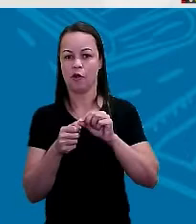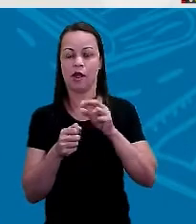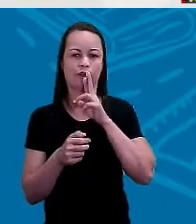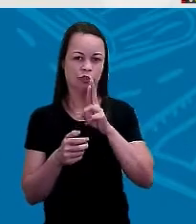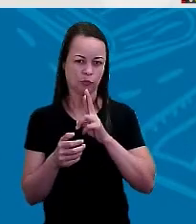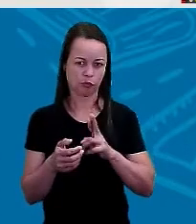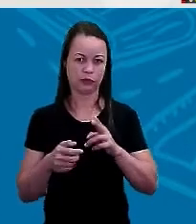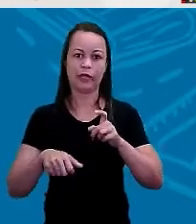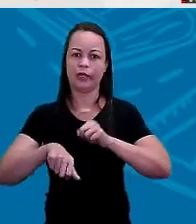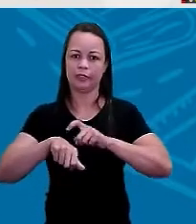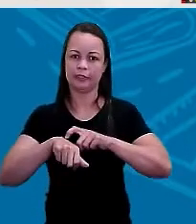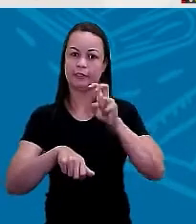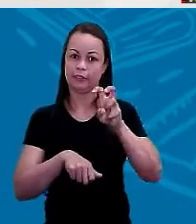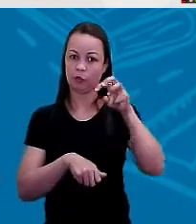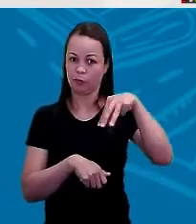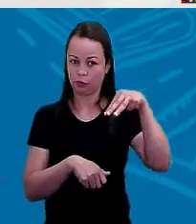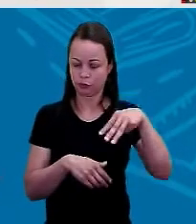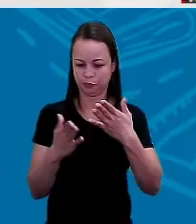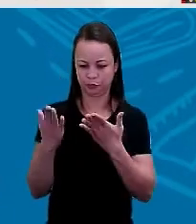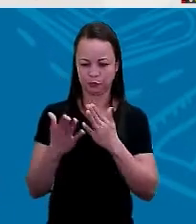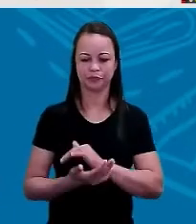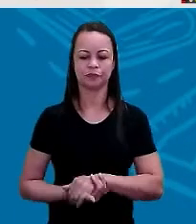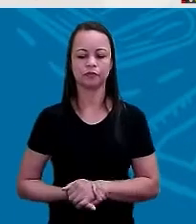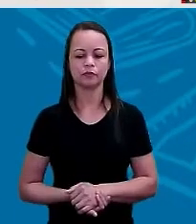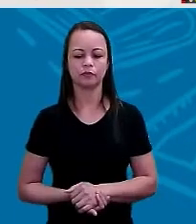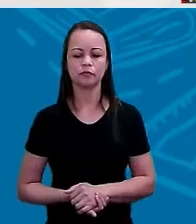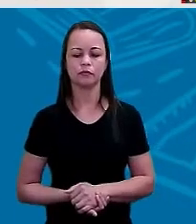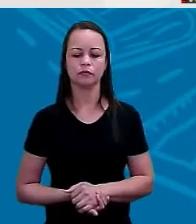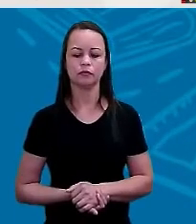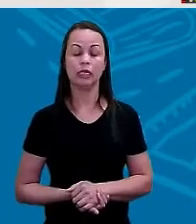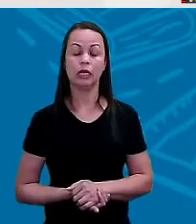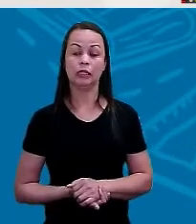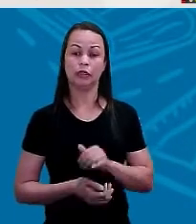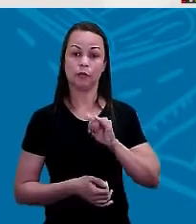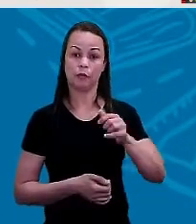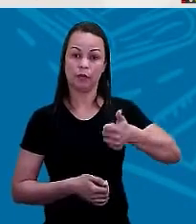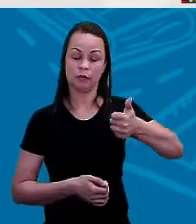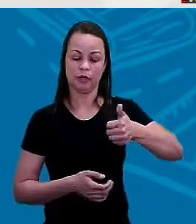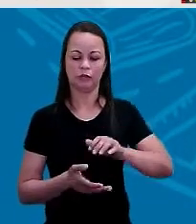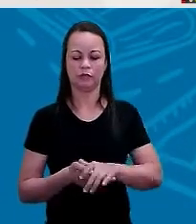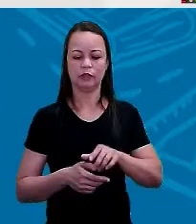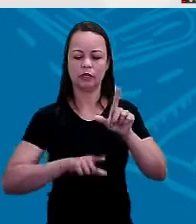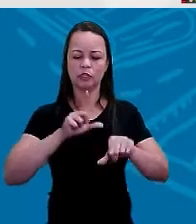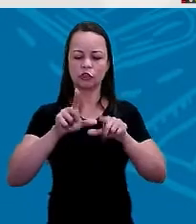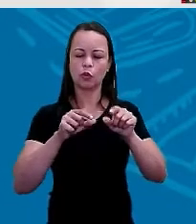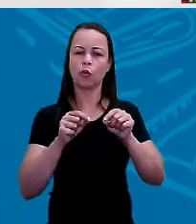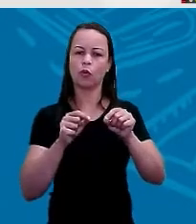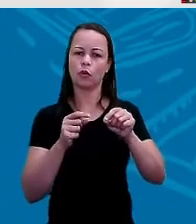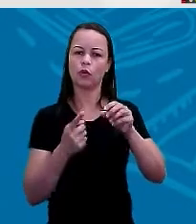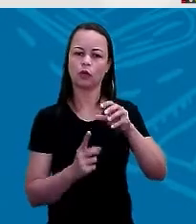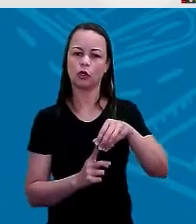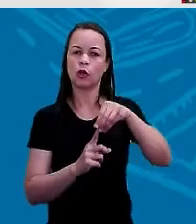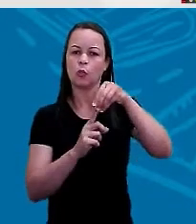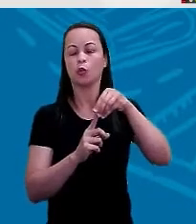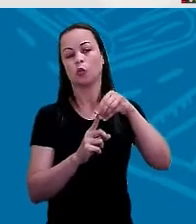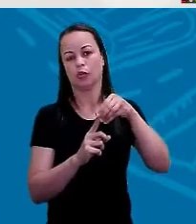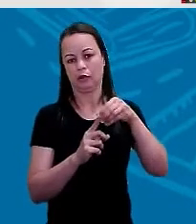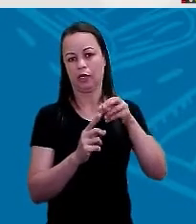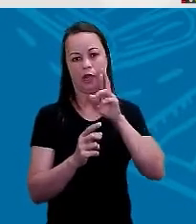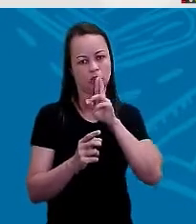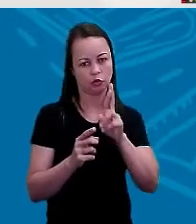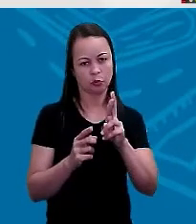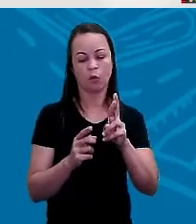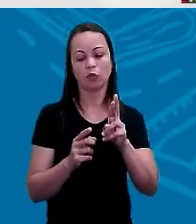5 minutinhos, ok? Então vamos ver aqui. Eu digo, escolha a alternativa que responde corretamente à